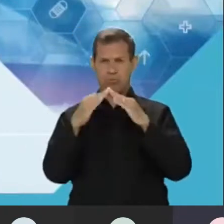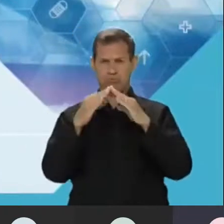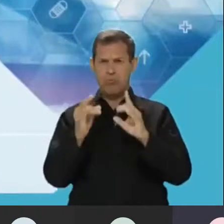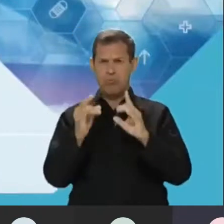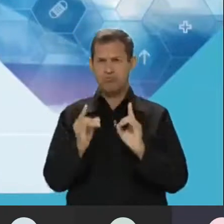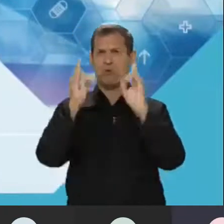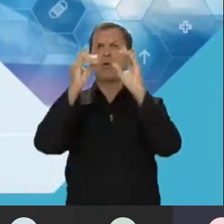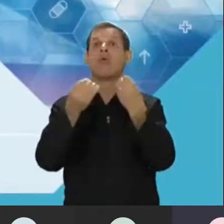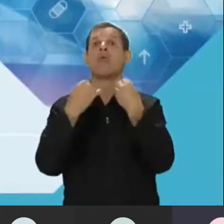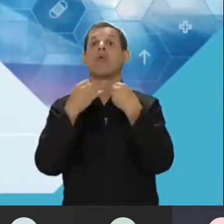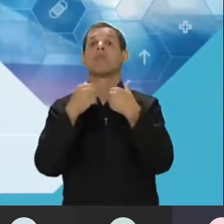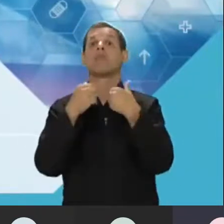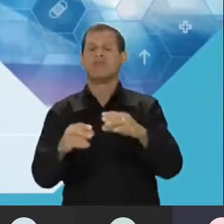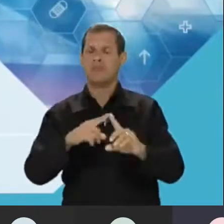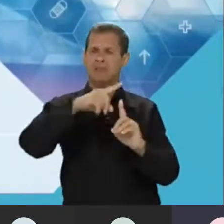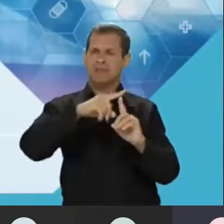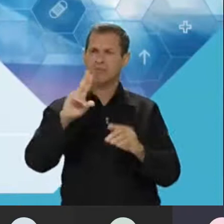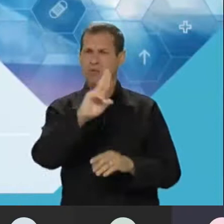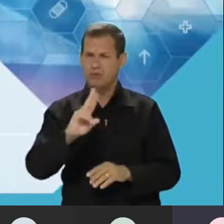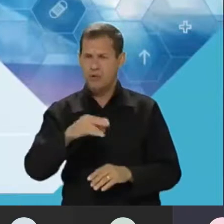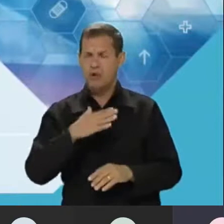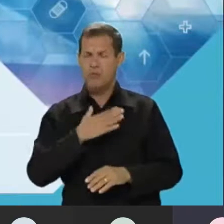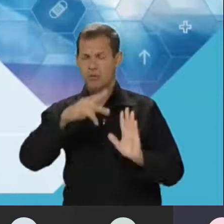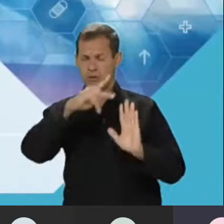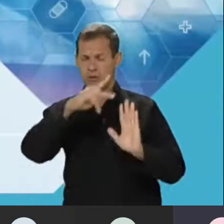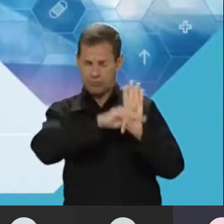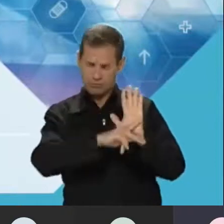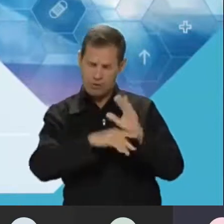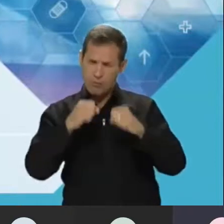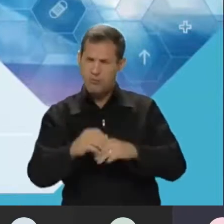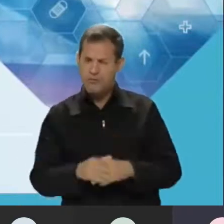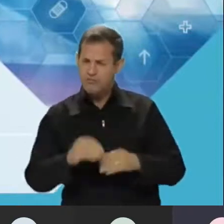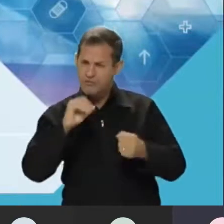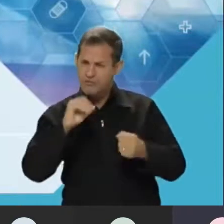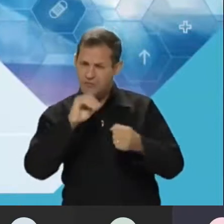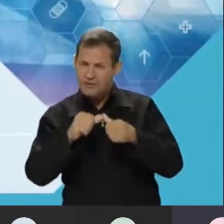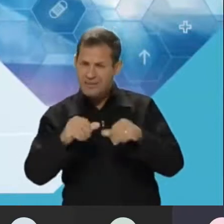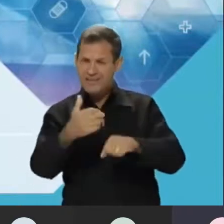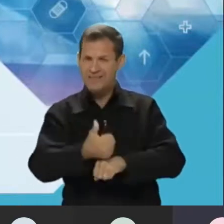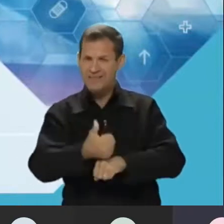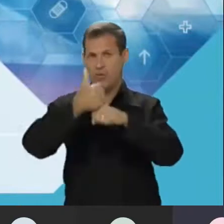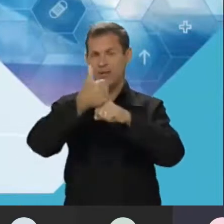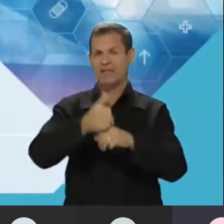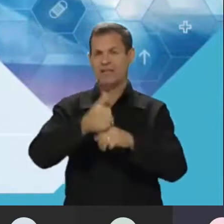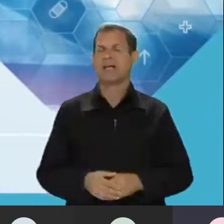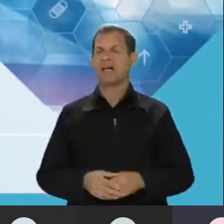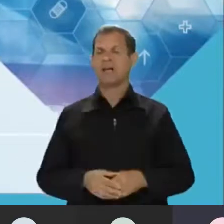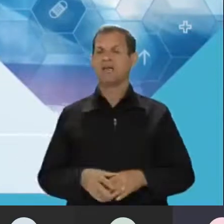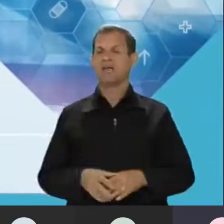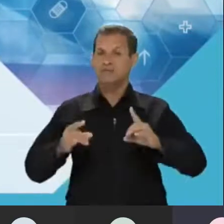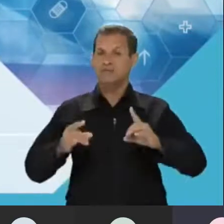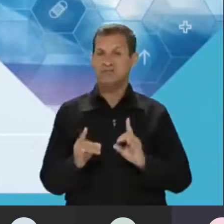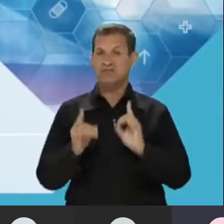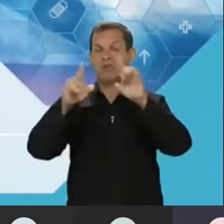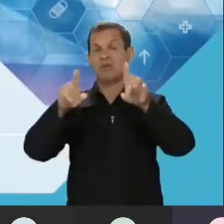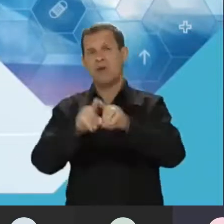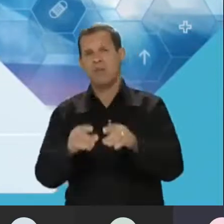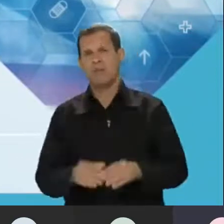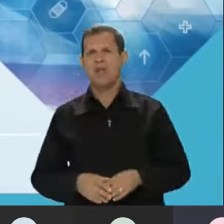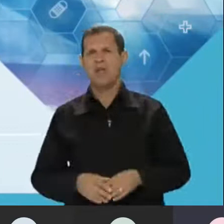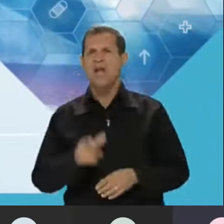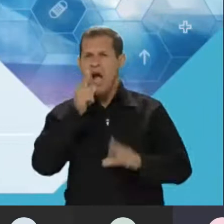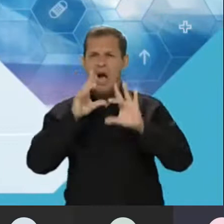interna, como que ela está sendo utilizada pelo meu projeto para poder promover esse conforto ambiental? A questão